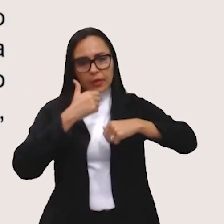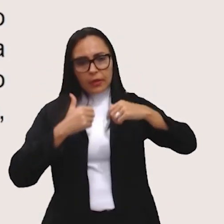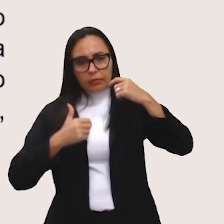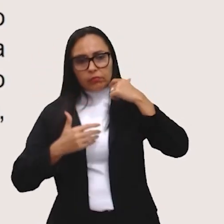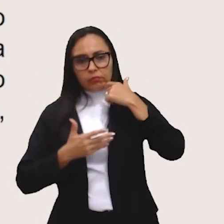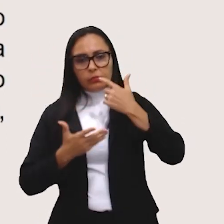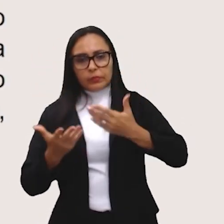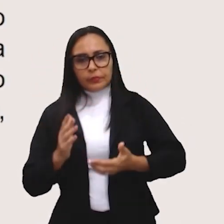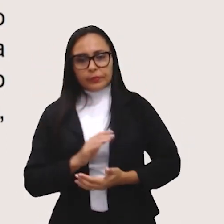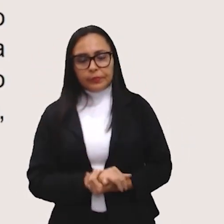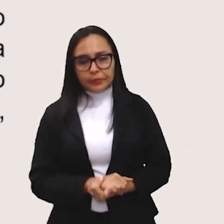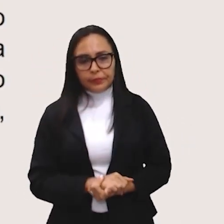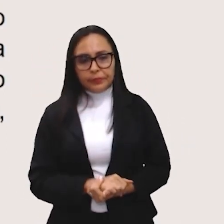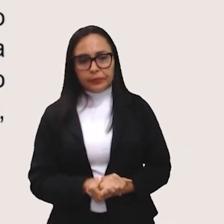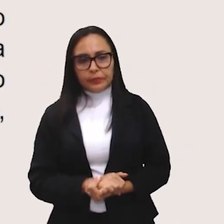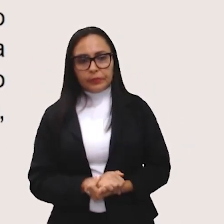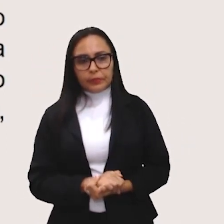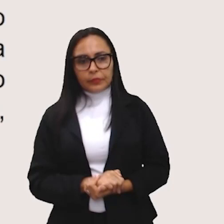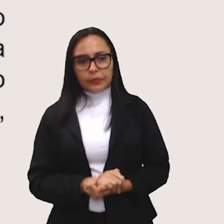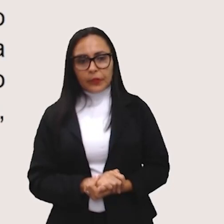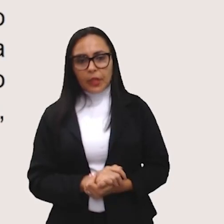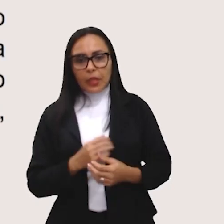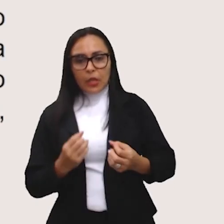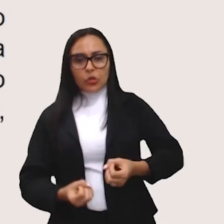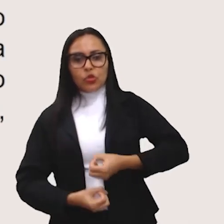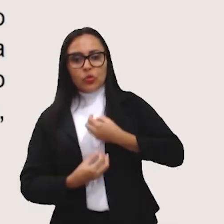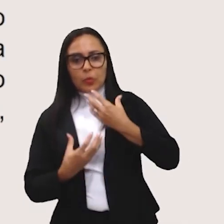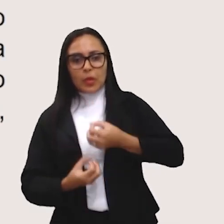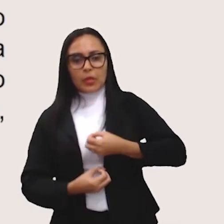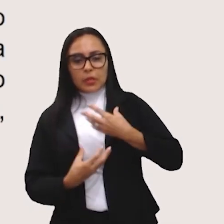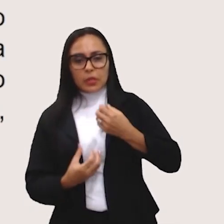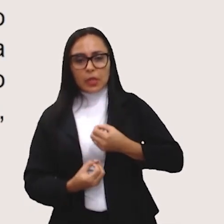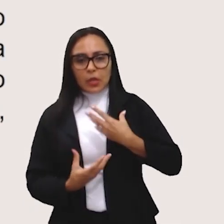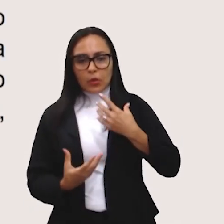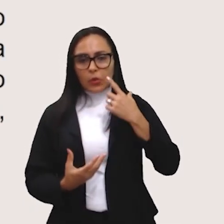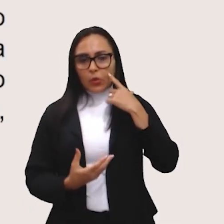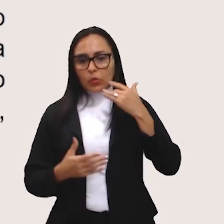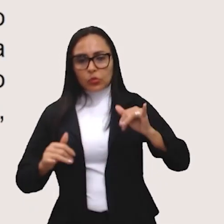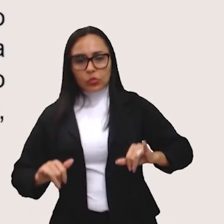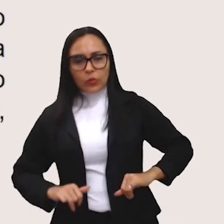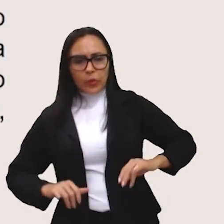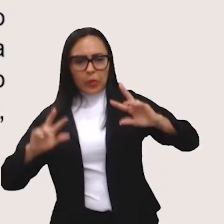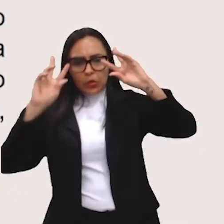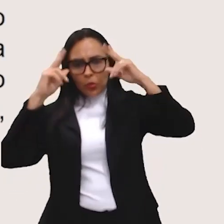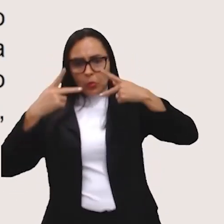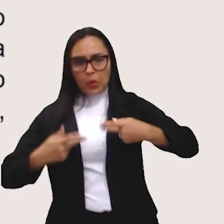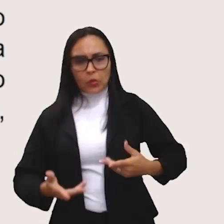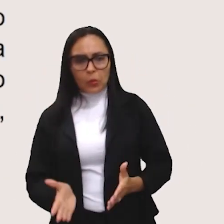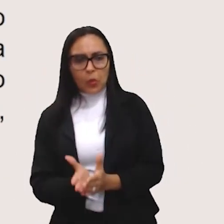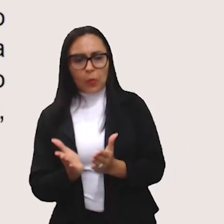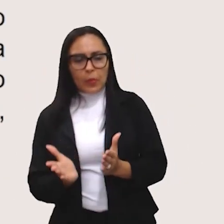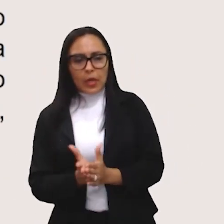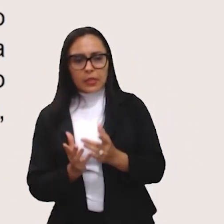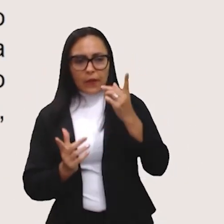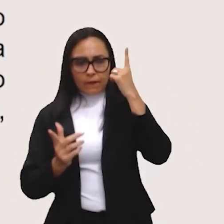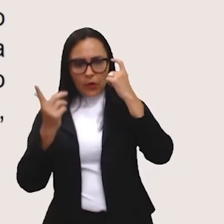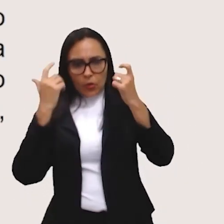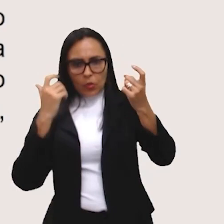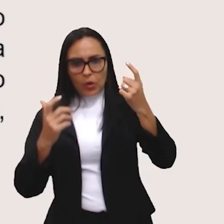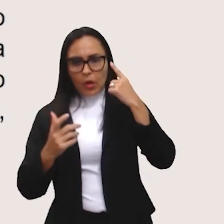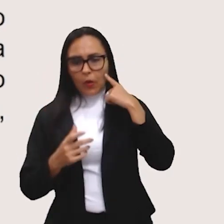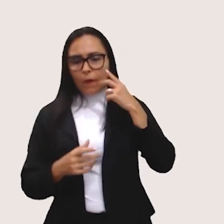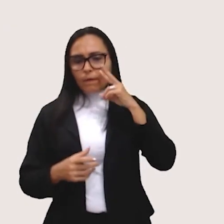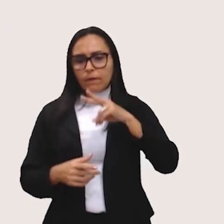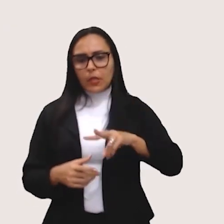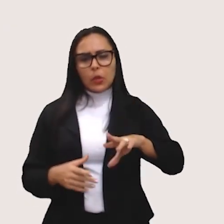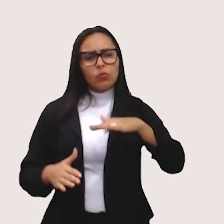Uma distorção da imagem, seja pela expressão do sofrimento humano, como pobreza, violência, paixão, visão da morte